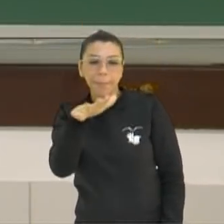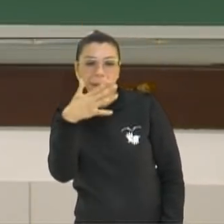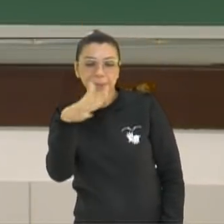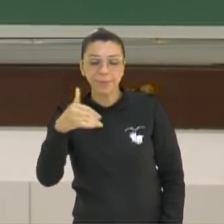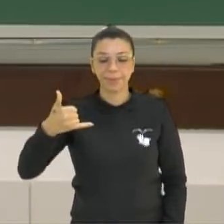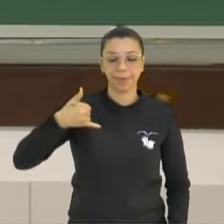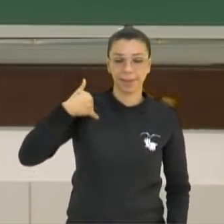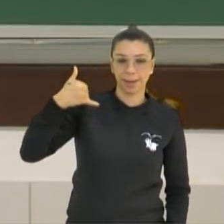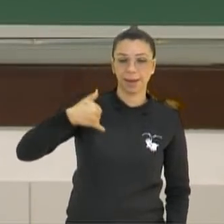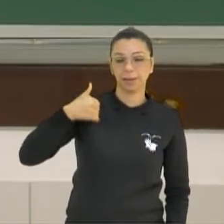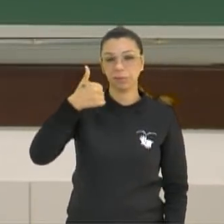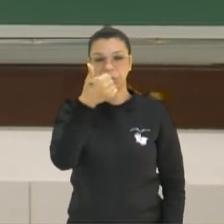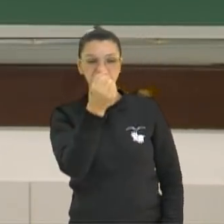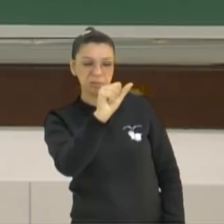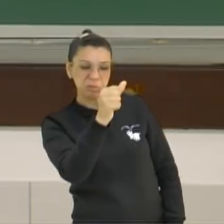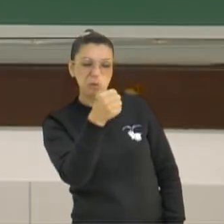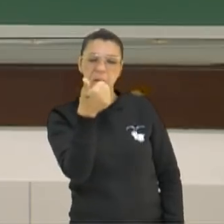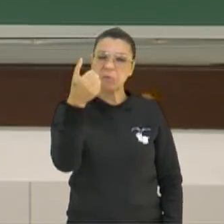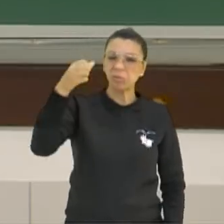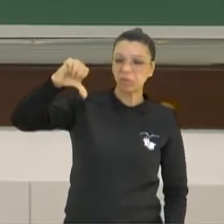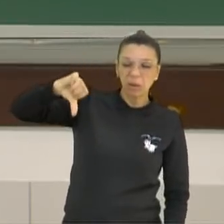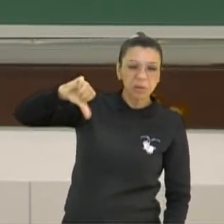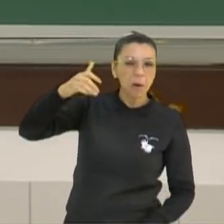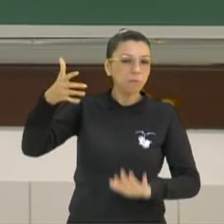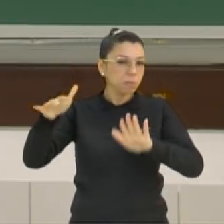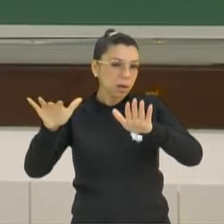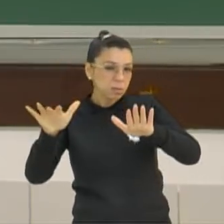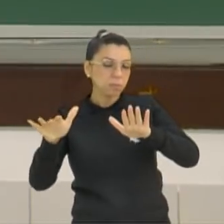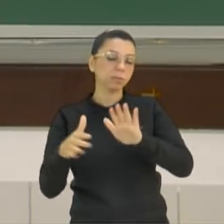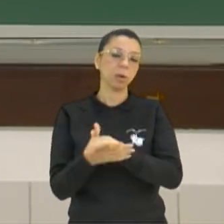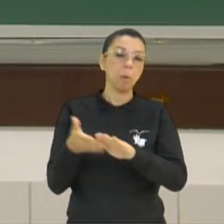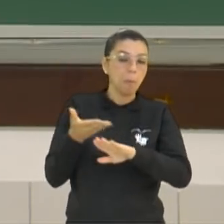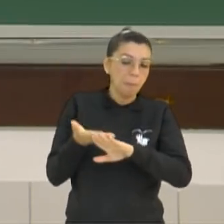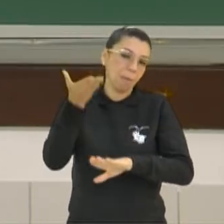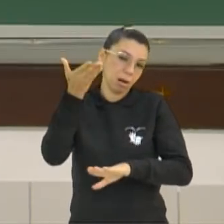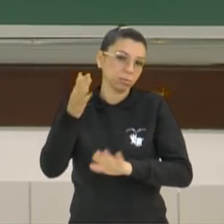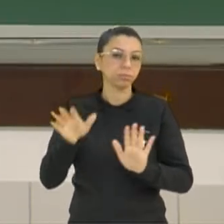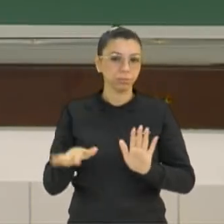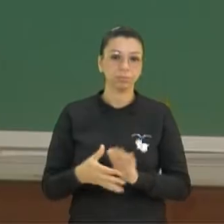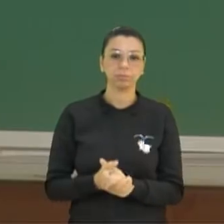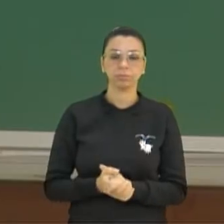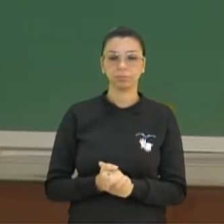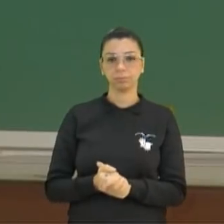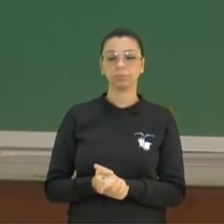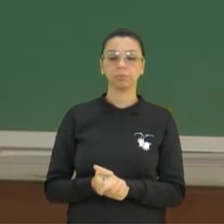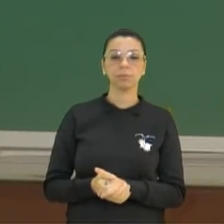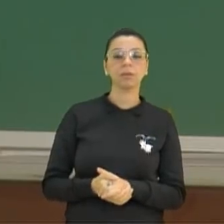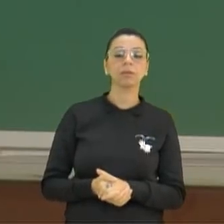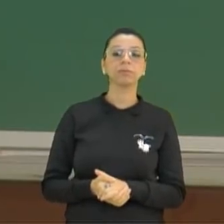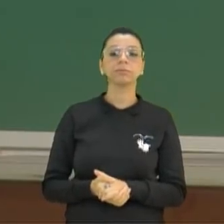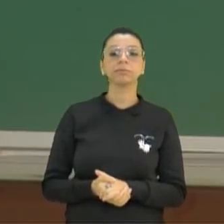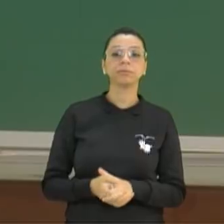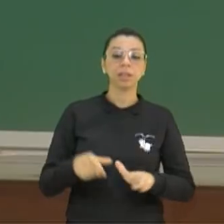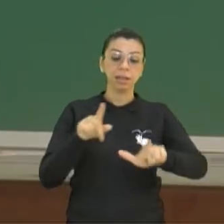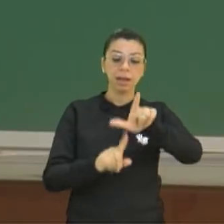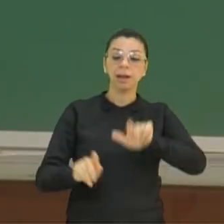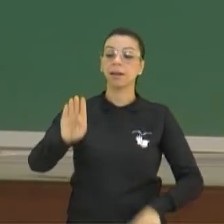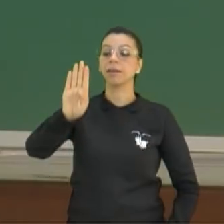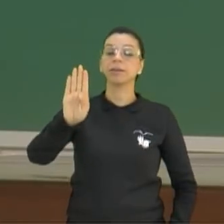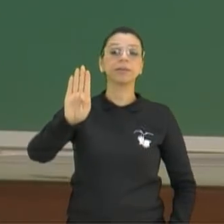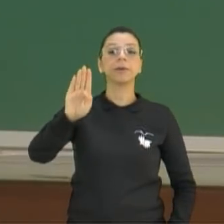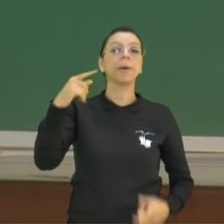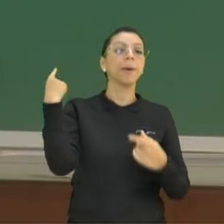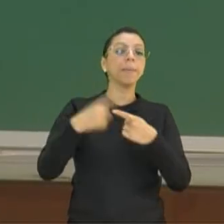uns 18, 19 anos, mais para cima disso. E a letra B? Por que eles não conseguiam fazer